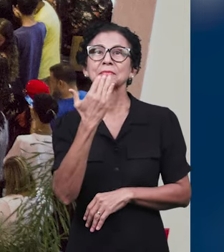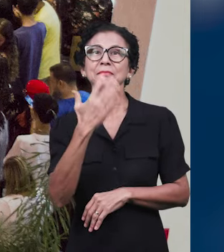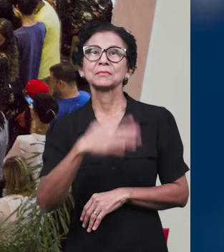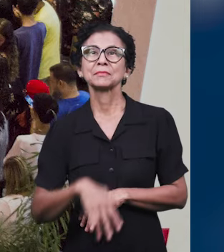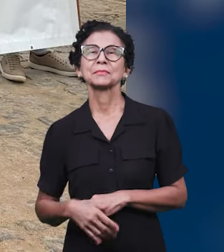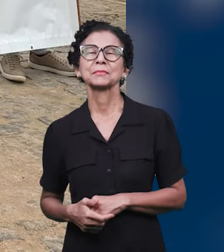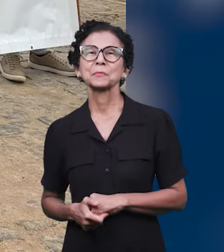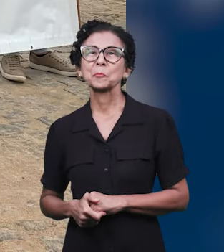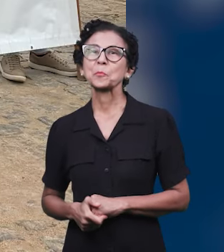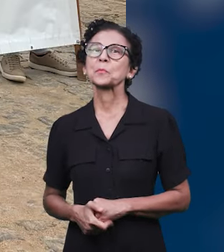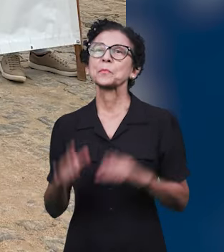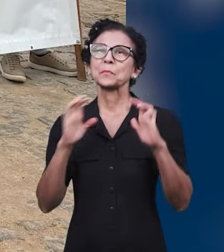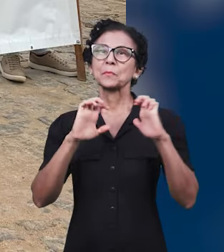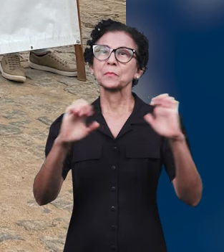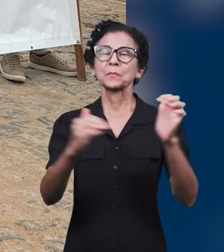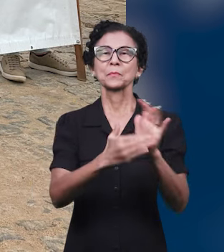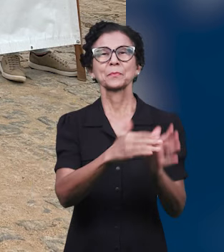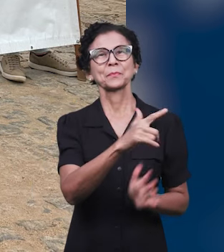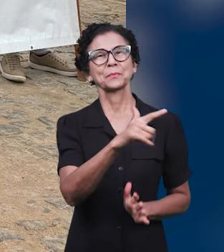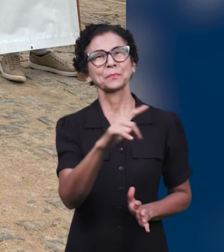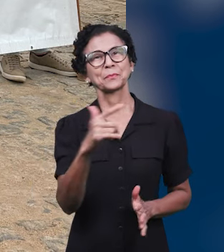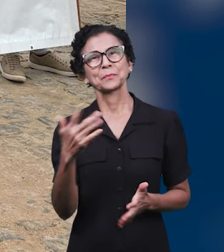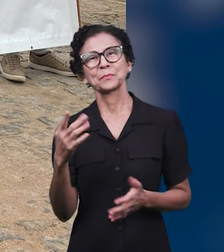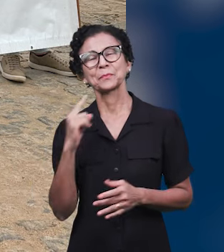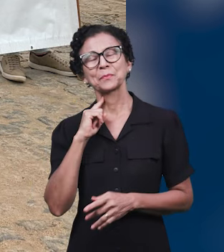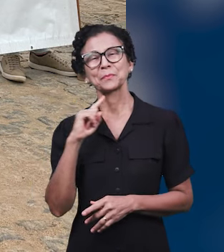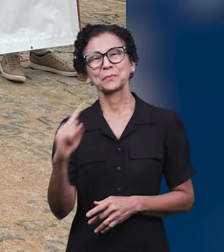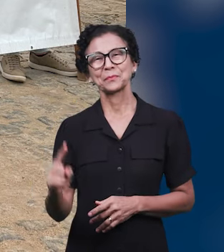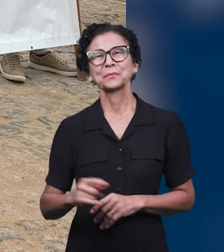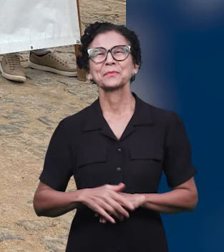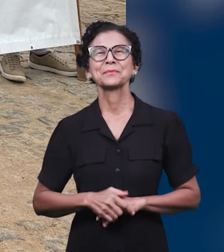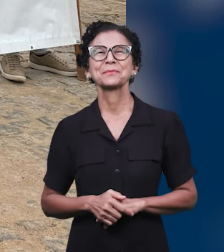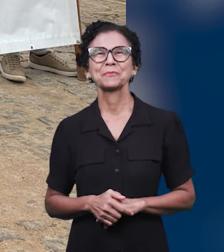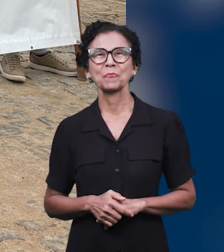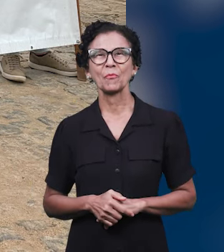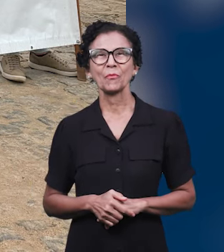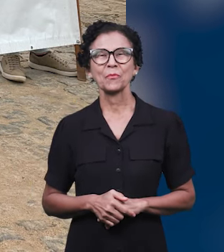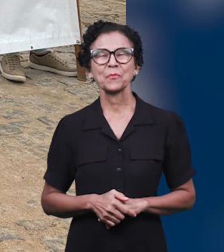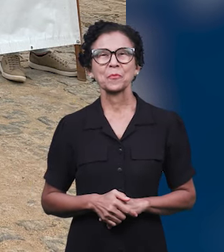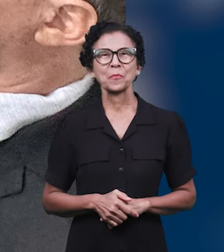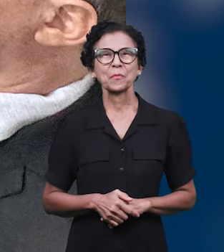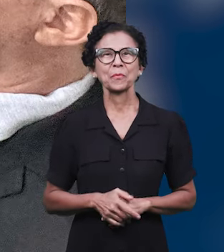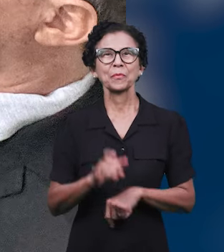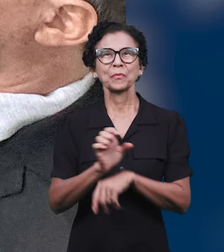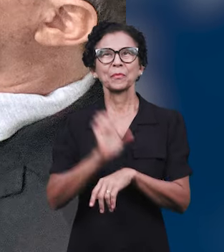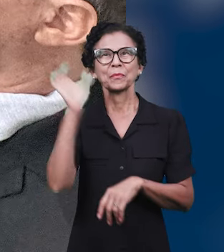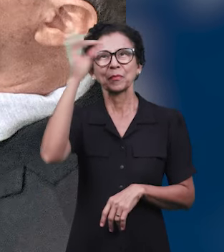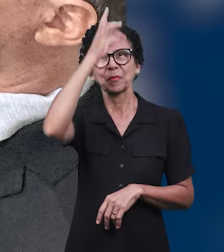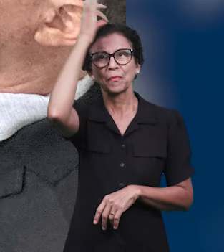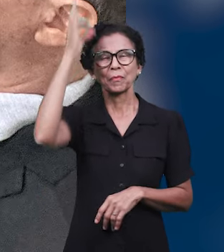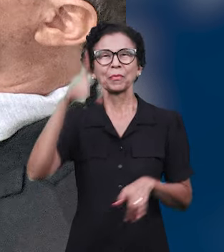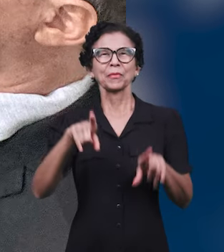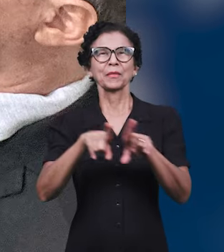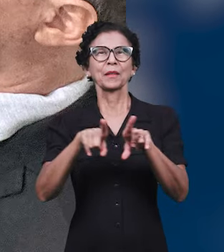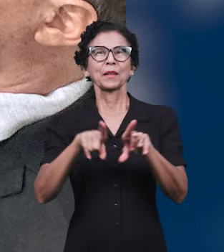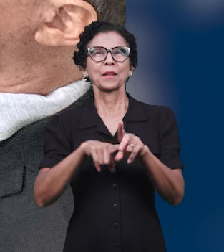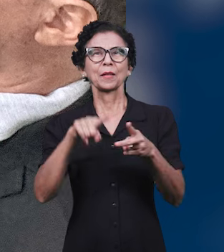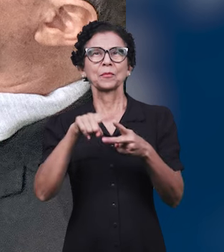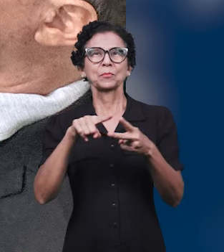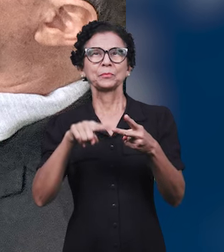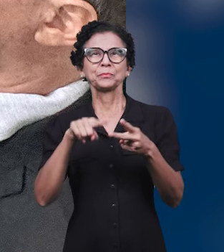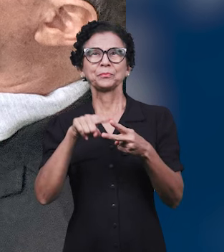Mochuara. Evangelho Sem Fronteiras em Aimorés, Minas Gerais, e também em Baixo Guandu. Um abraço a todos aí de Minas